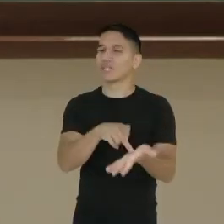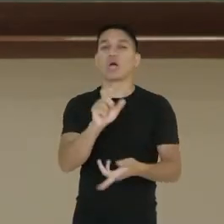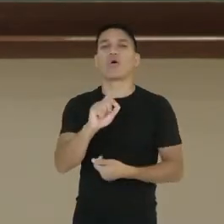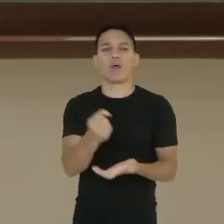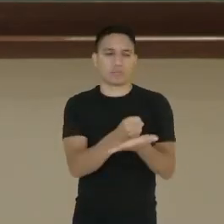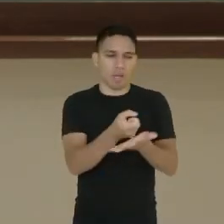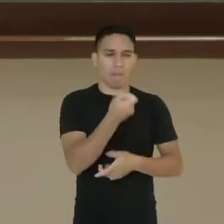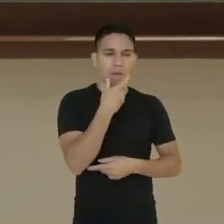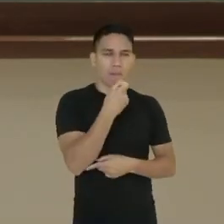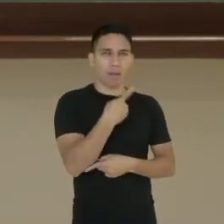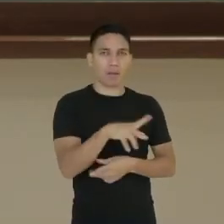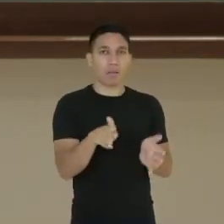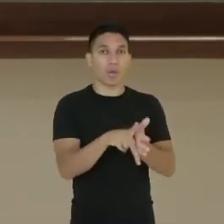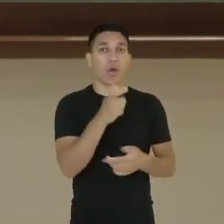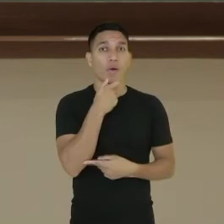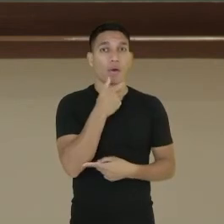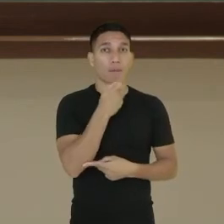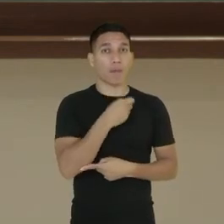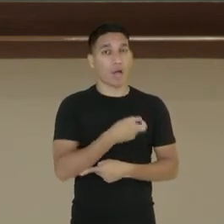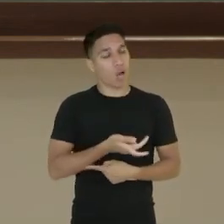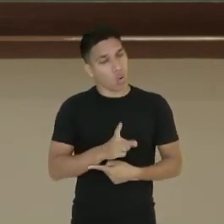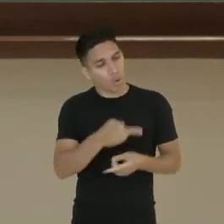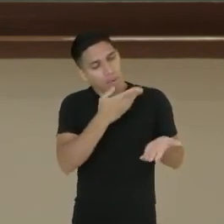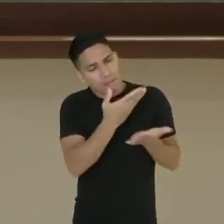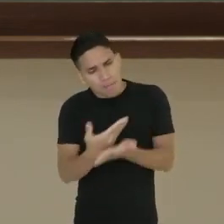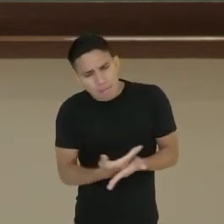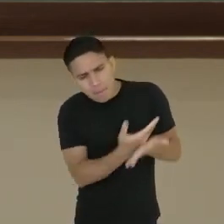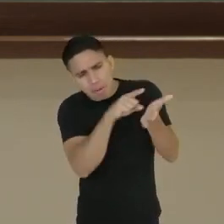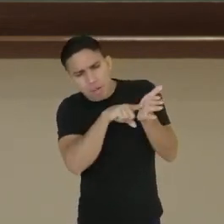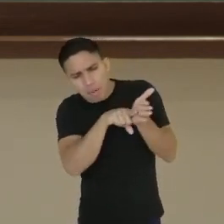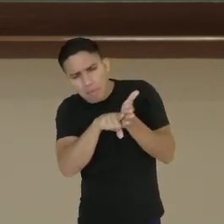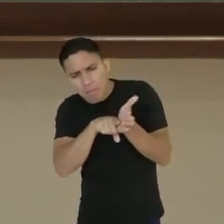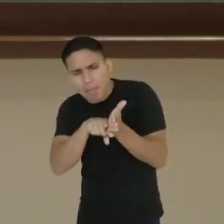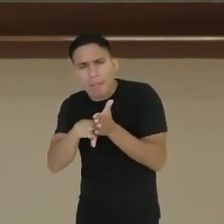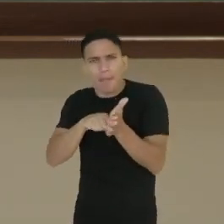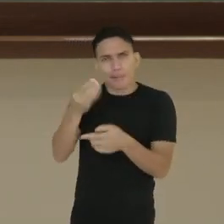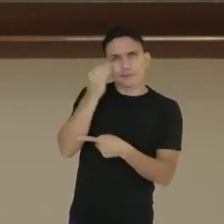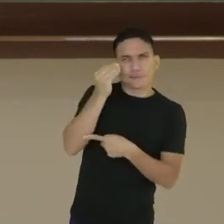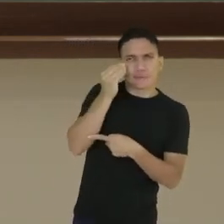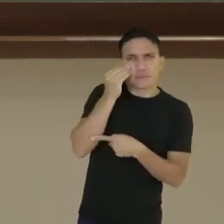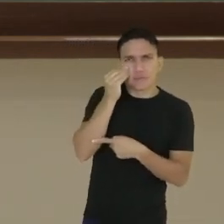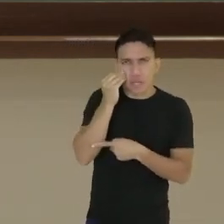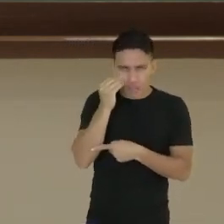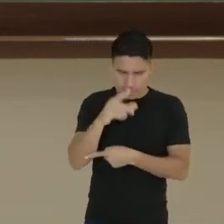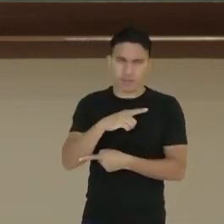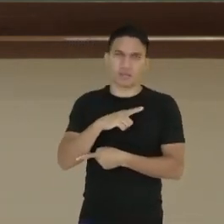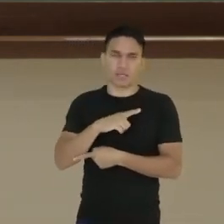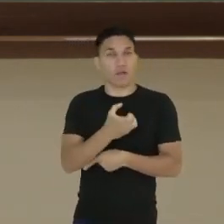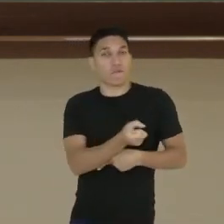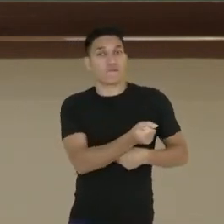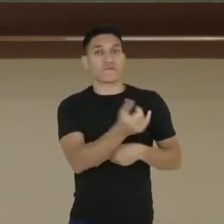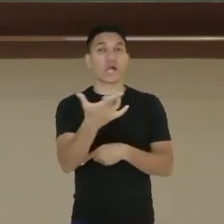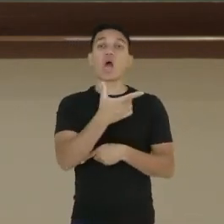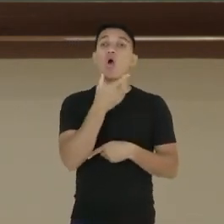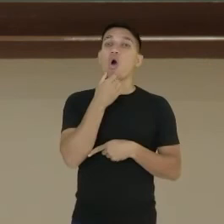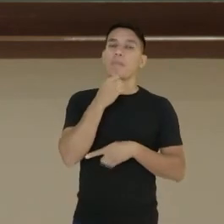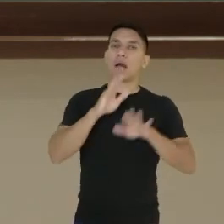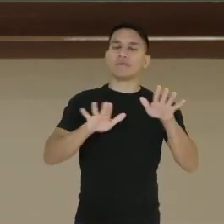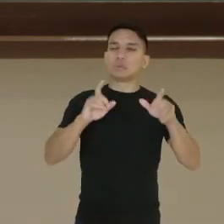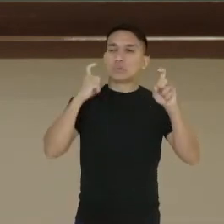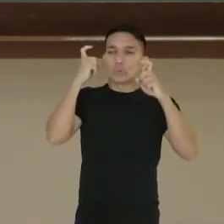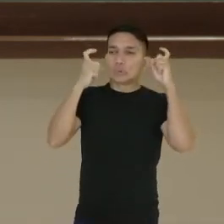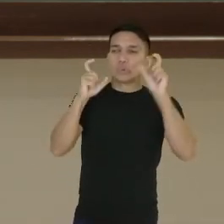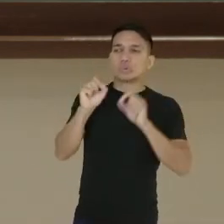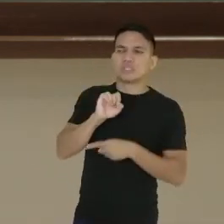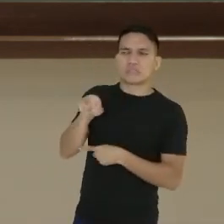pílulas anticoncepcionais masculinas estão em estudos, né, em fase de testes. Então, muitos homens que às vezes ficavam preocupados